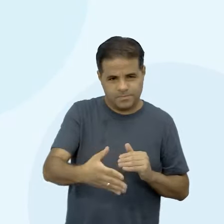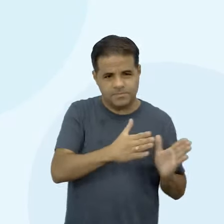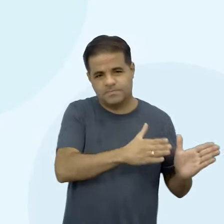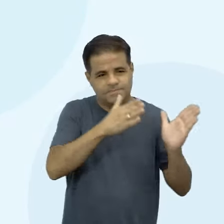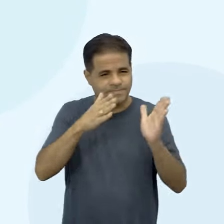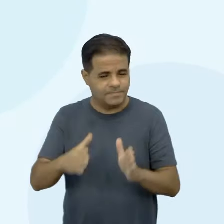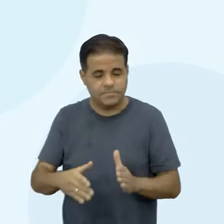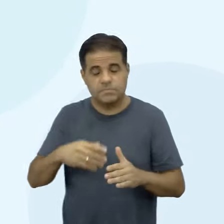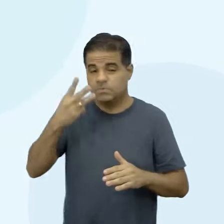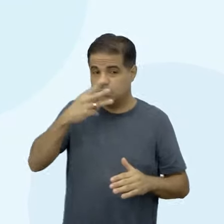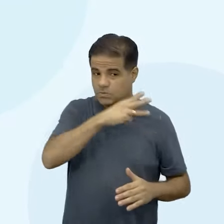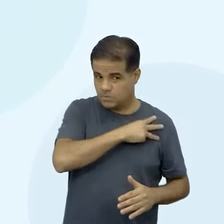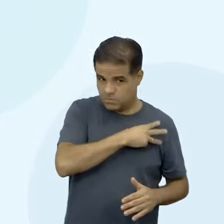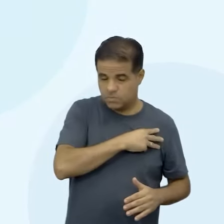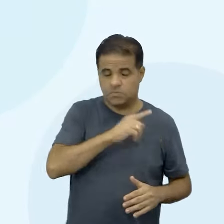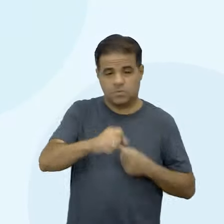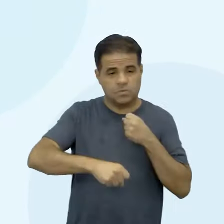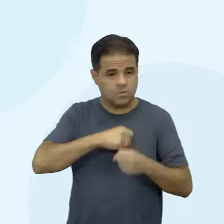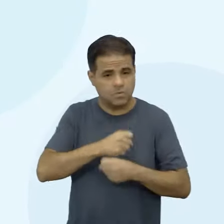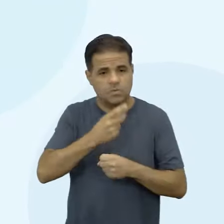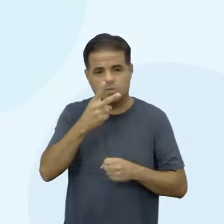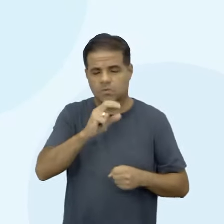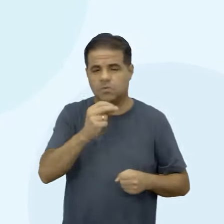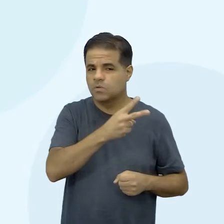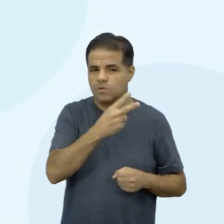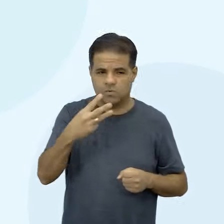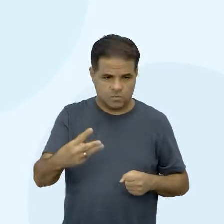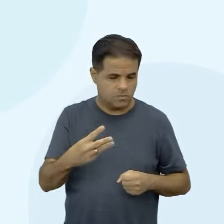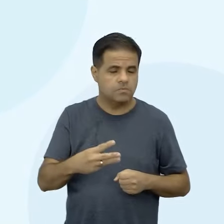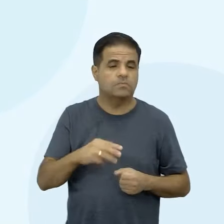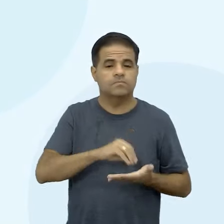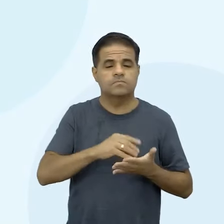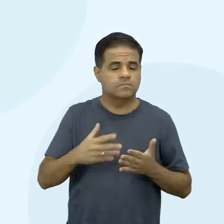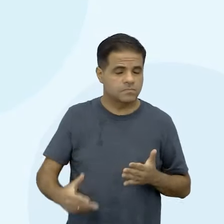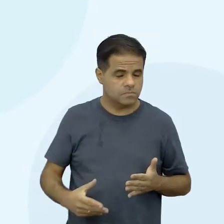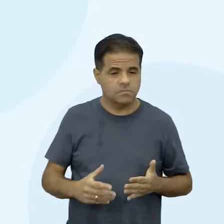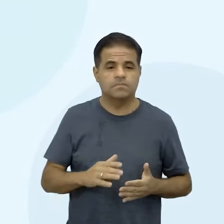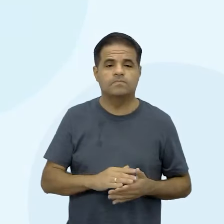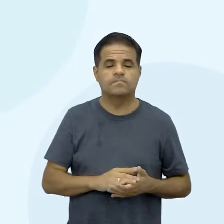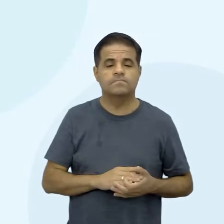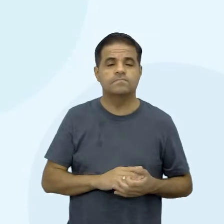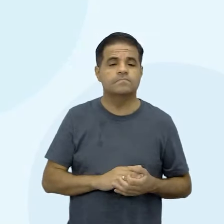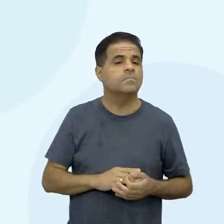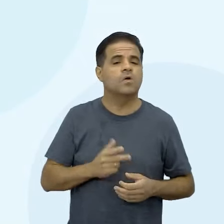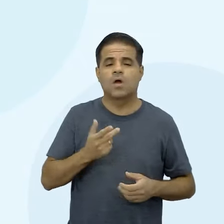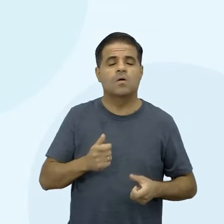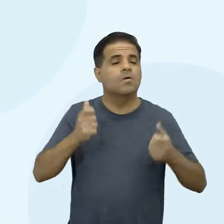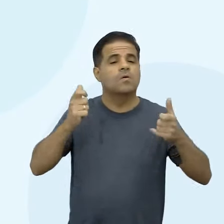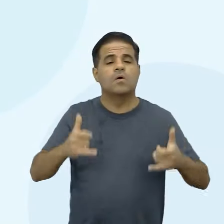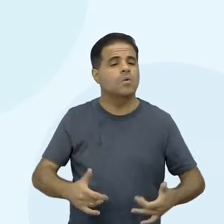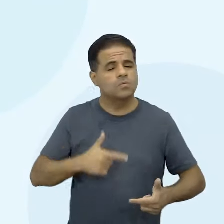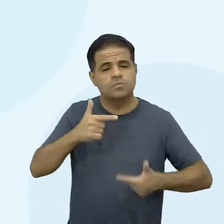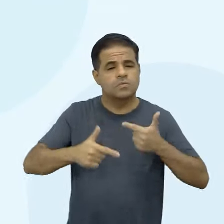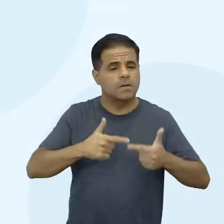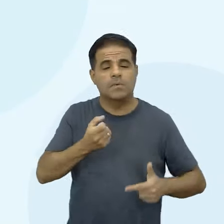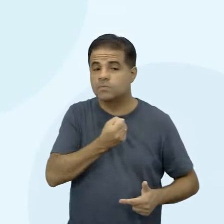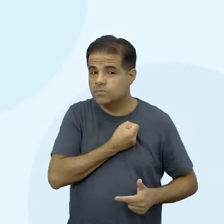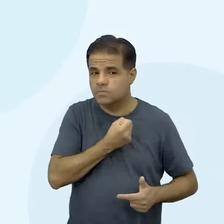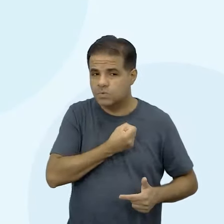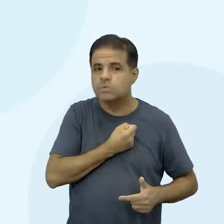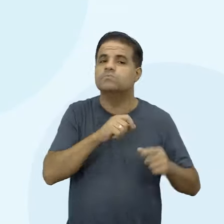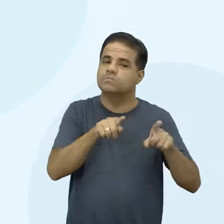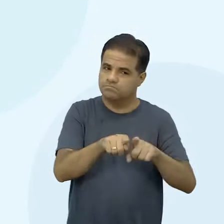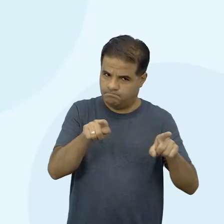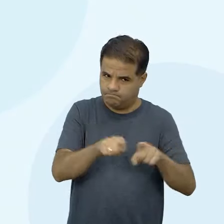no terceiro ano, já no ano de 2023, a unidade curricular 3, fará o trabalho com números